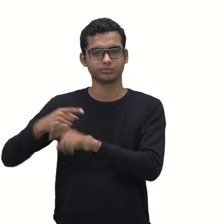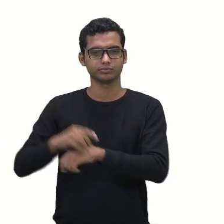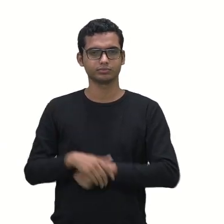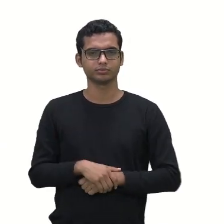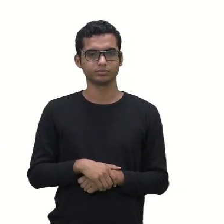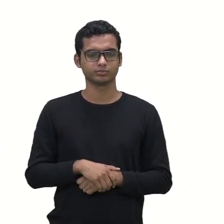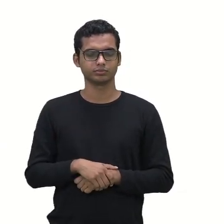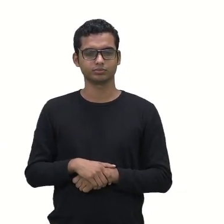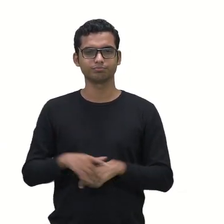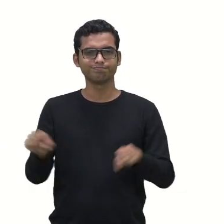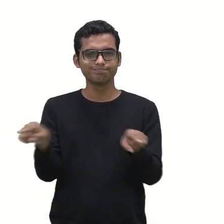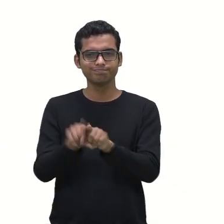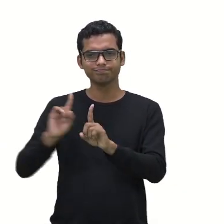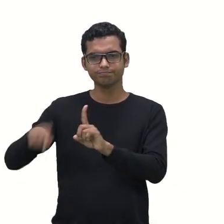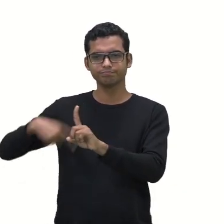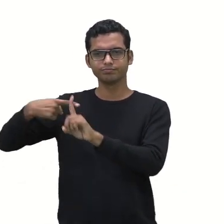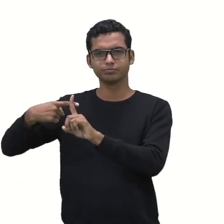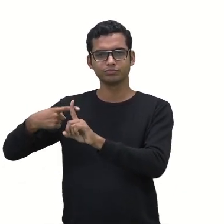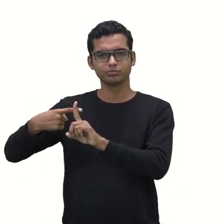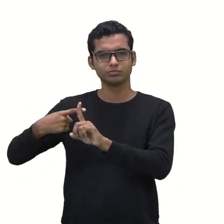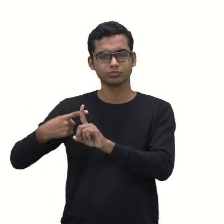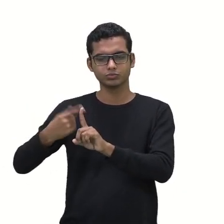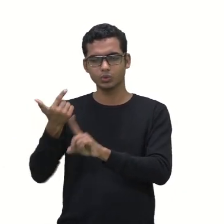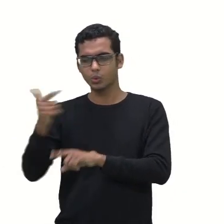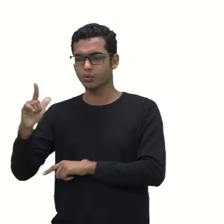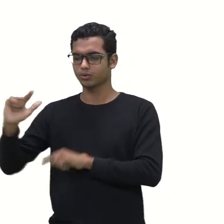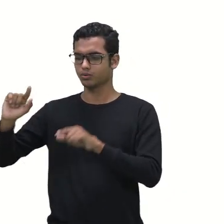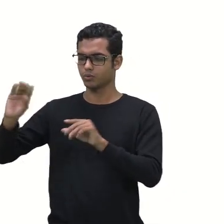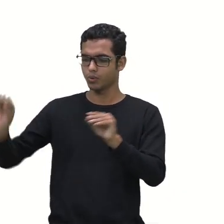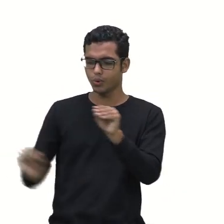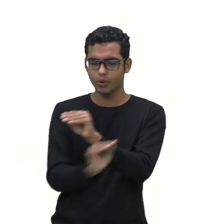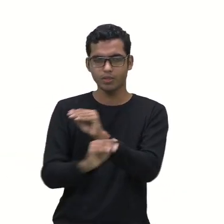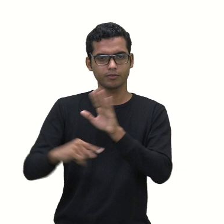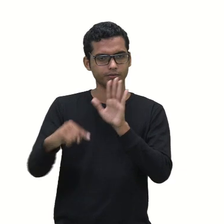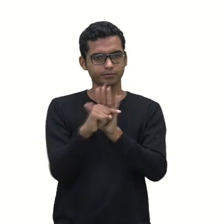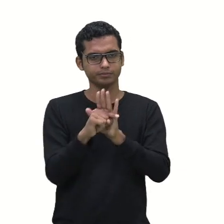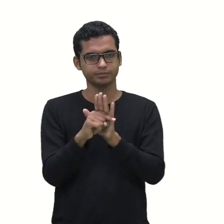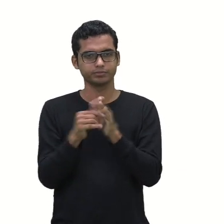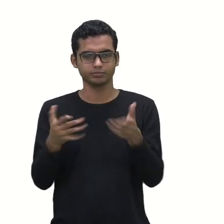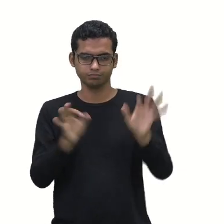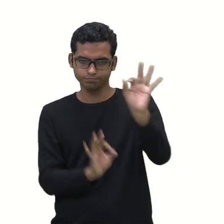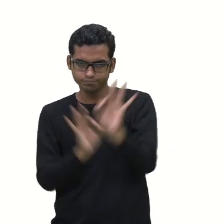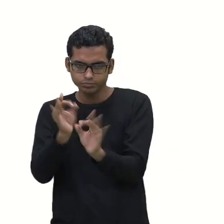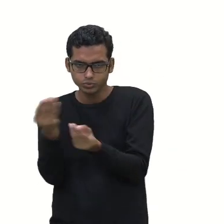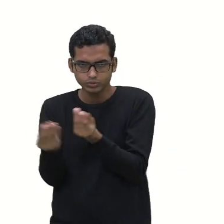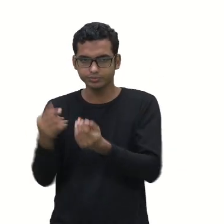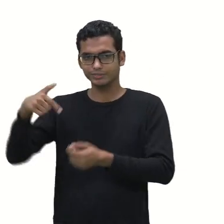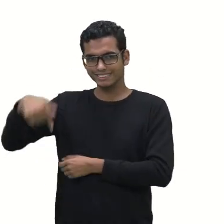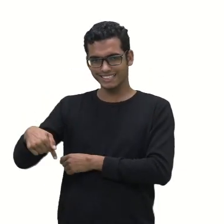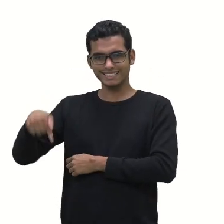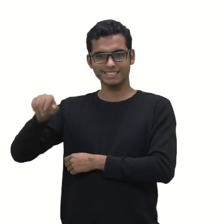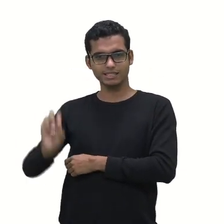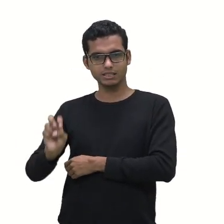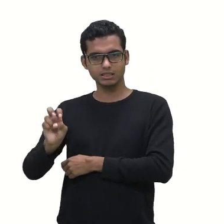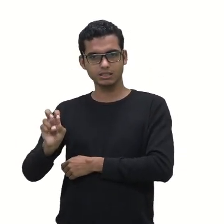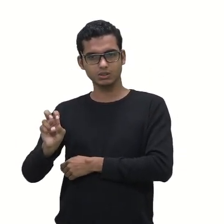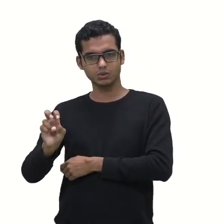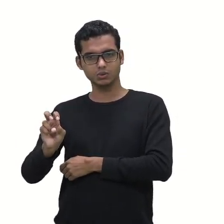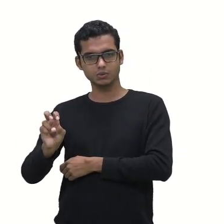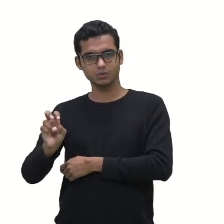também troca o seu sinal. Então vai ficar assim, ó, 75 mais